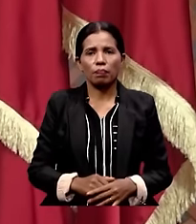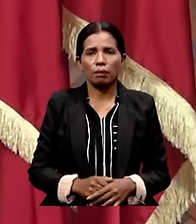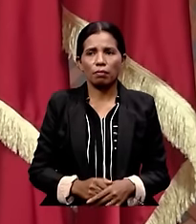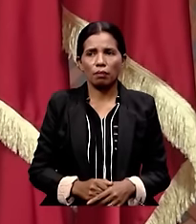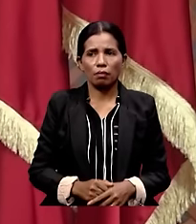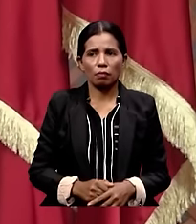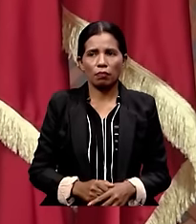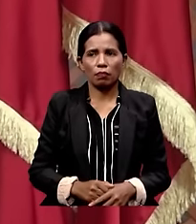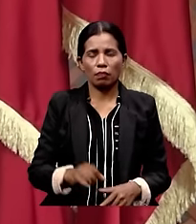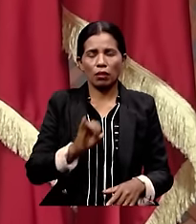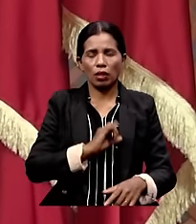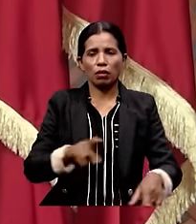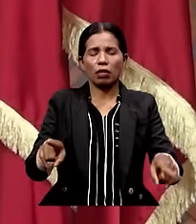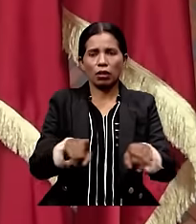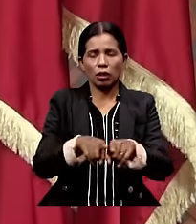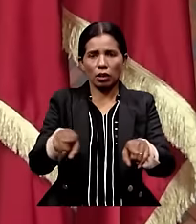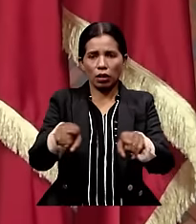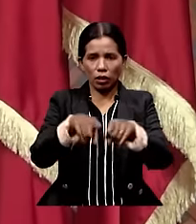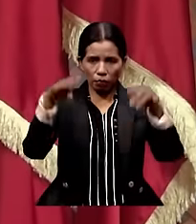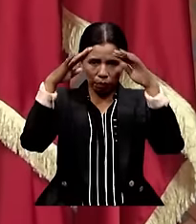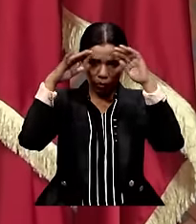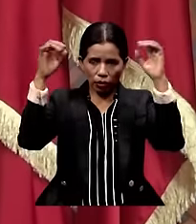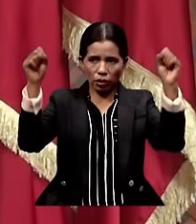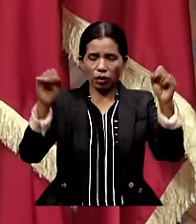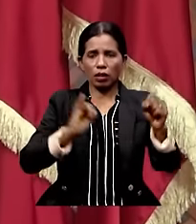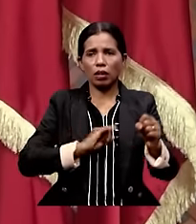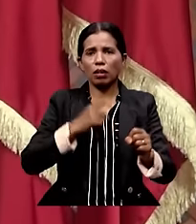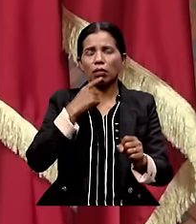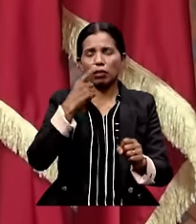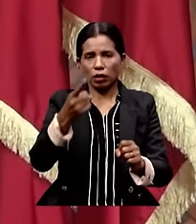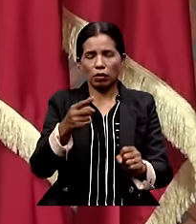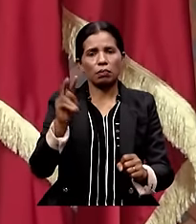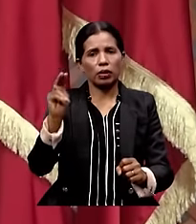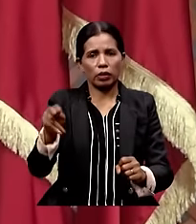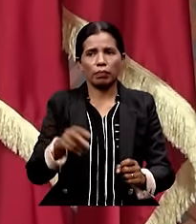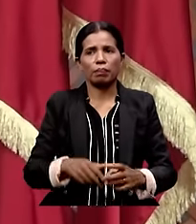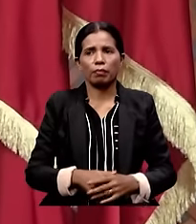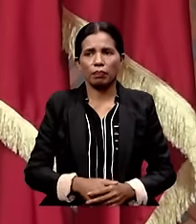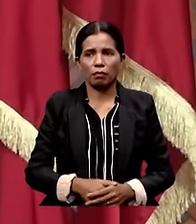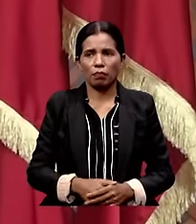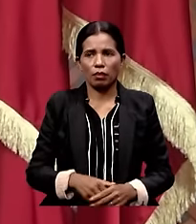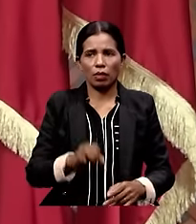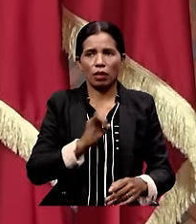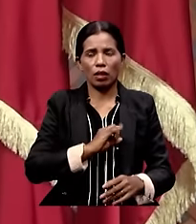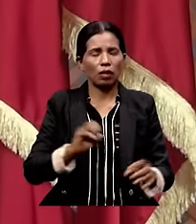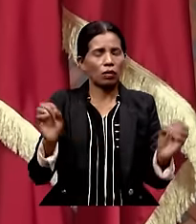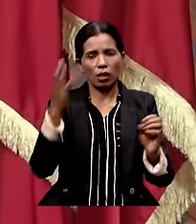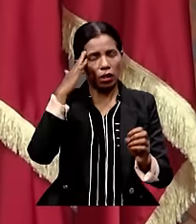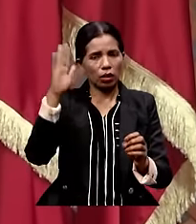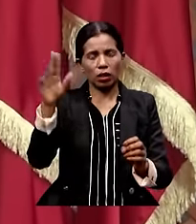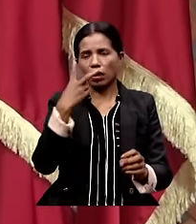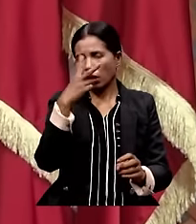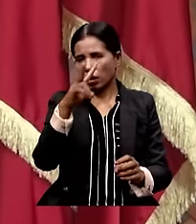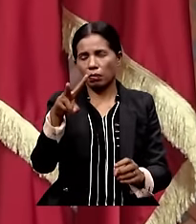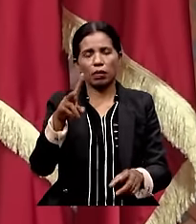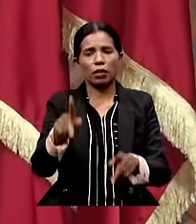e ao nuderema, nuder presidente, ao podia a tete. How la liga vai dar, né? Ou não, não, ok.